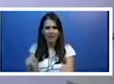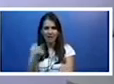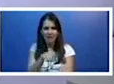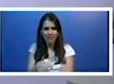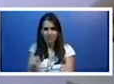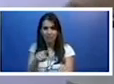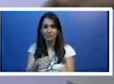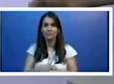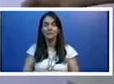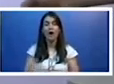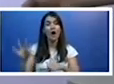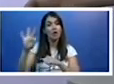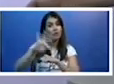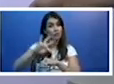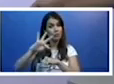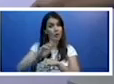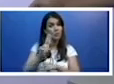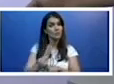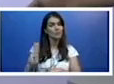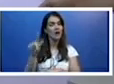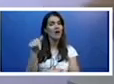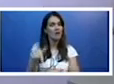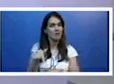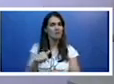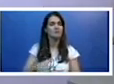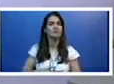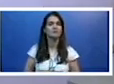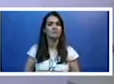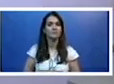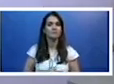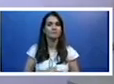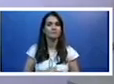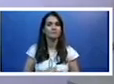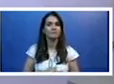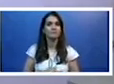adjacente. Então a fórmula que nós vamos usar é essa aqui, cosseno.